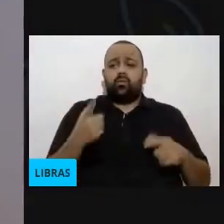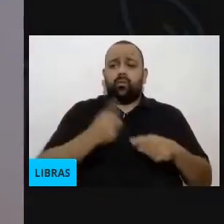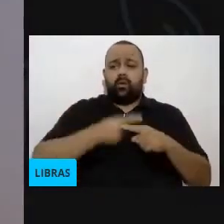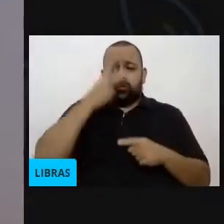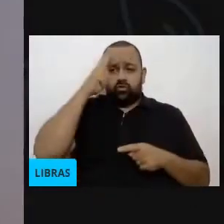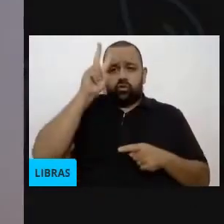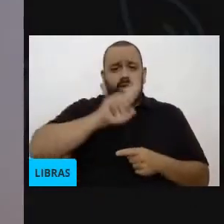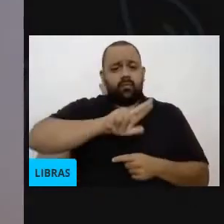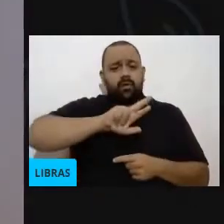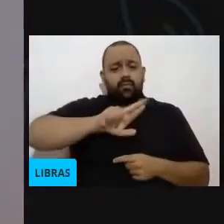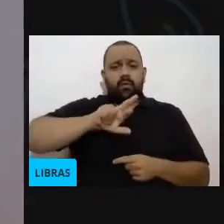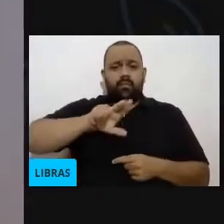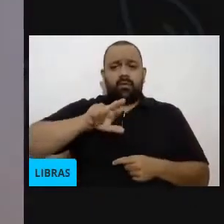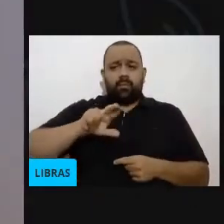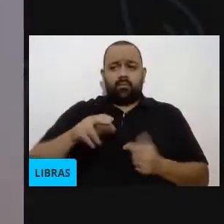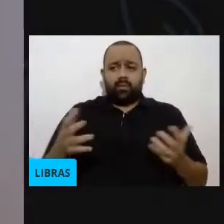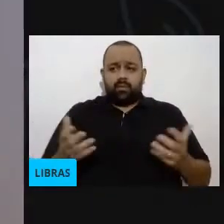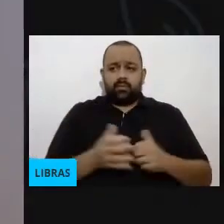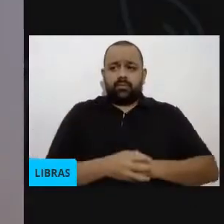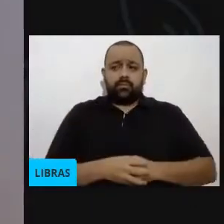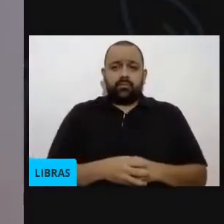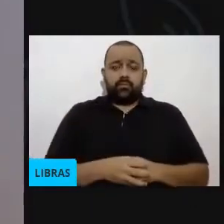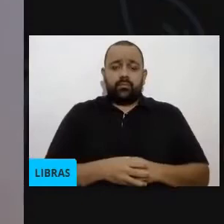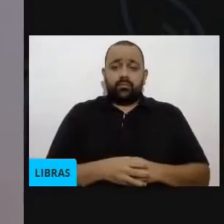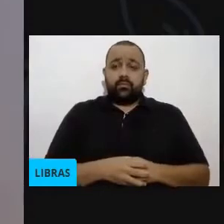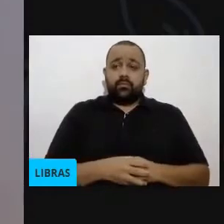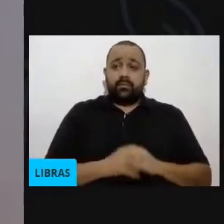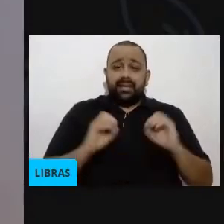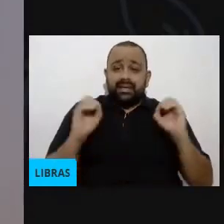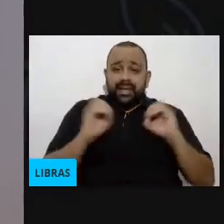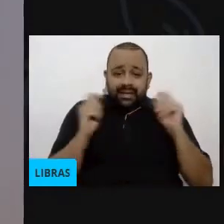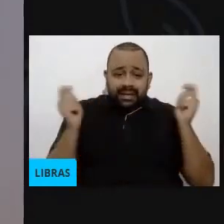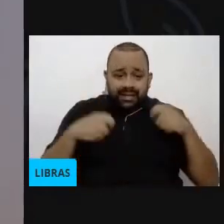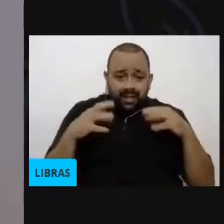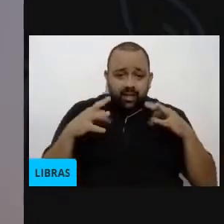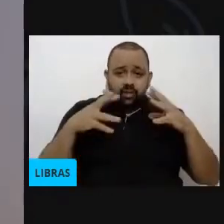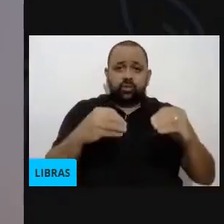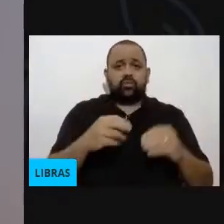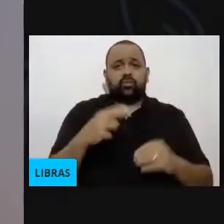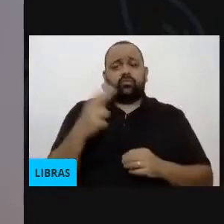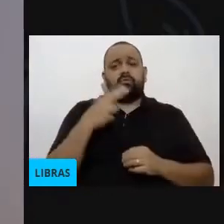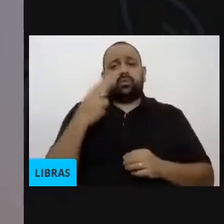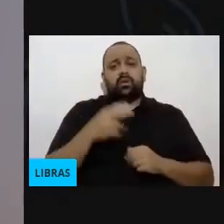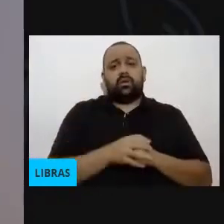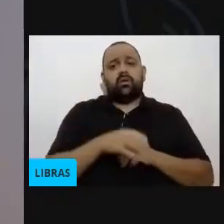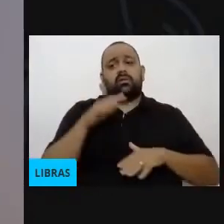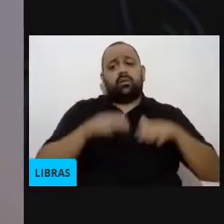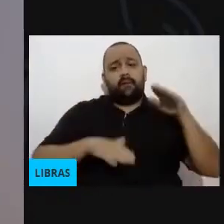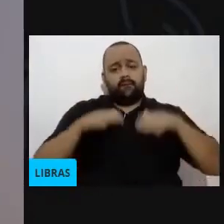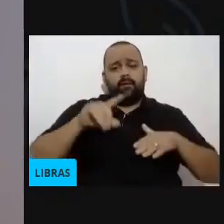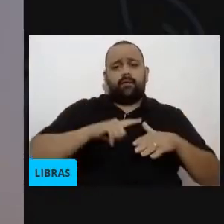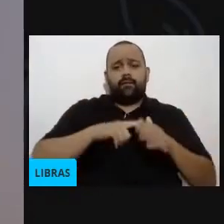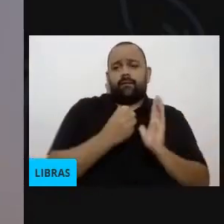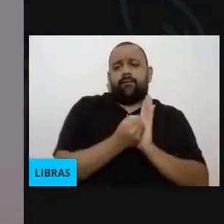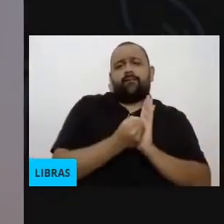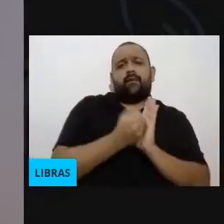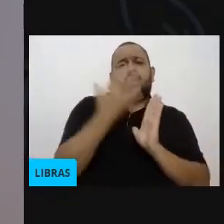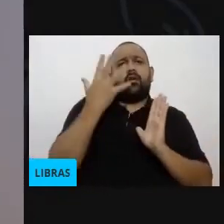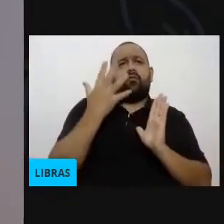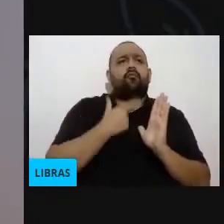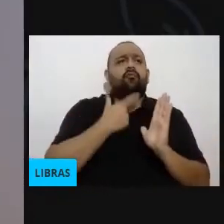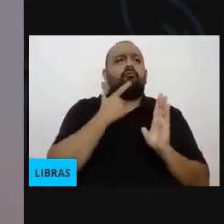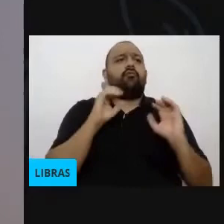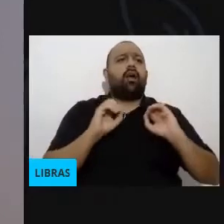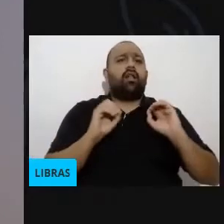totalmente diferentes, né? Nada vai servir para todo mundo, e talvez tem muitas coisas que eu não diga como